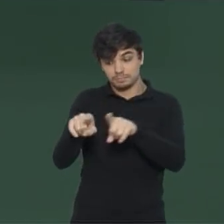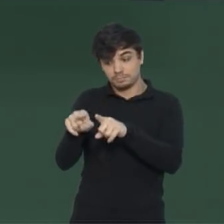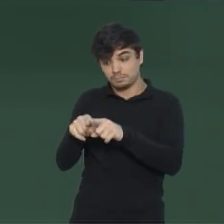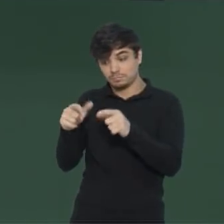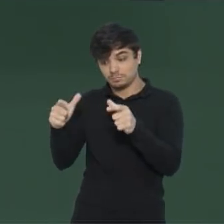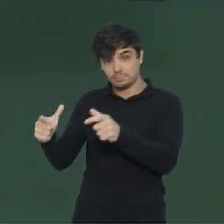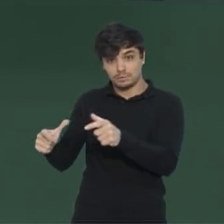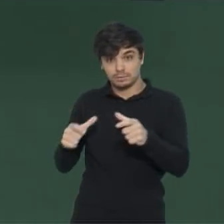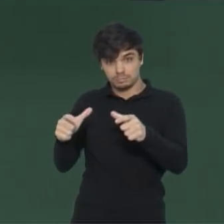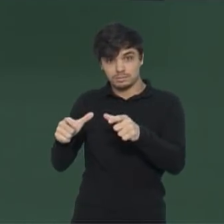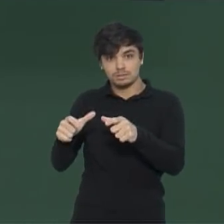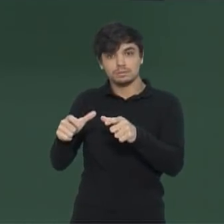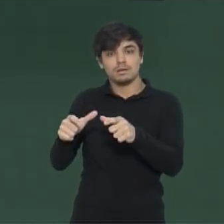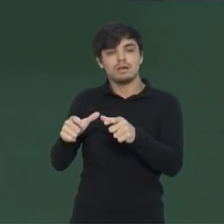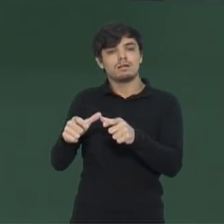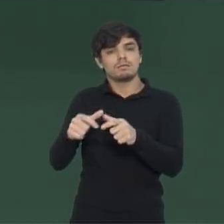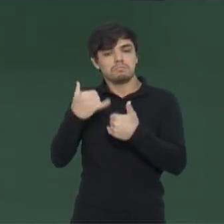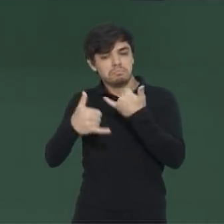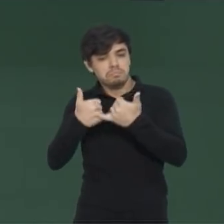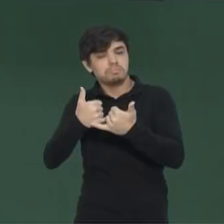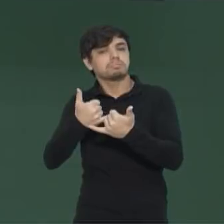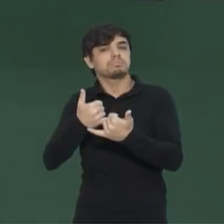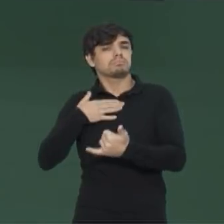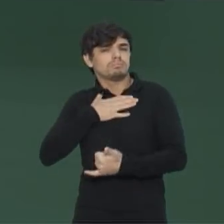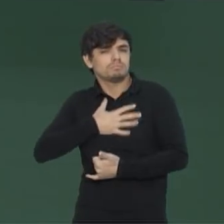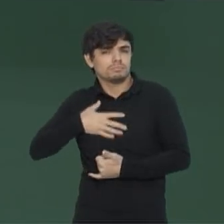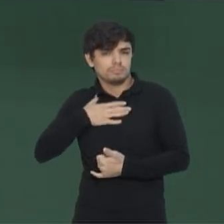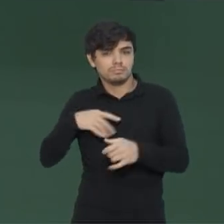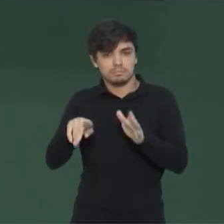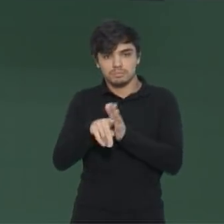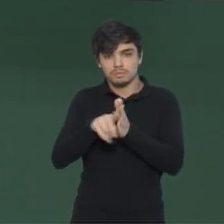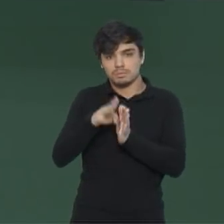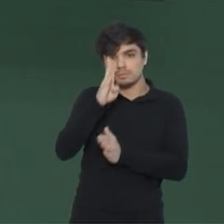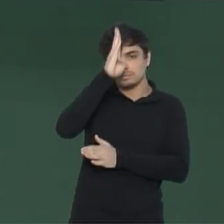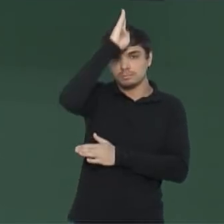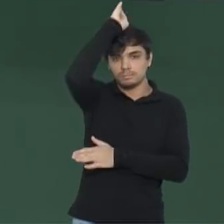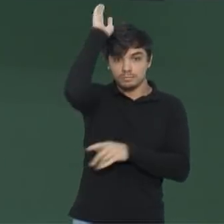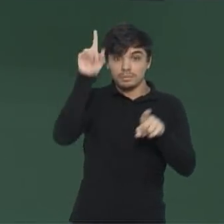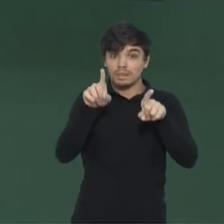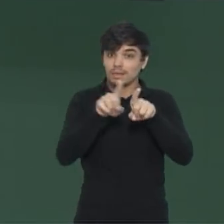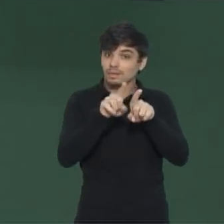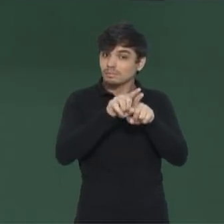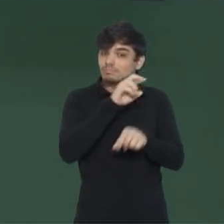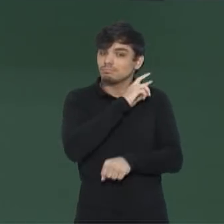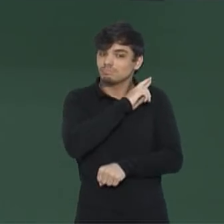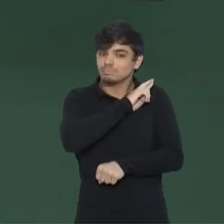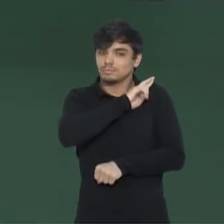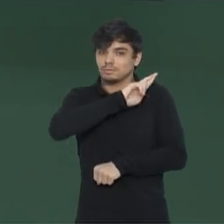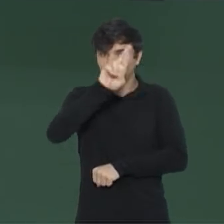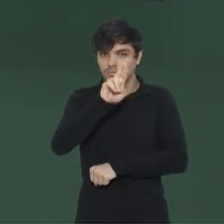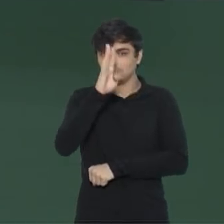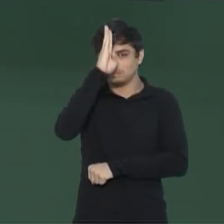o divertimento dos romanos e a religião romana.